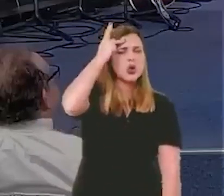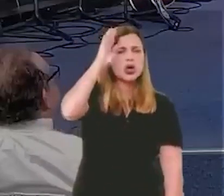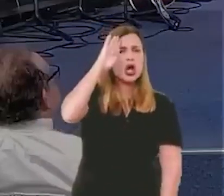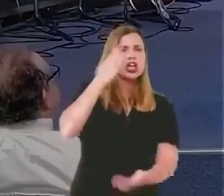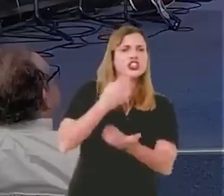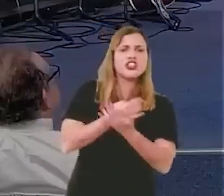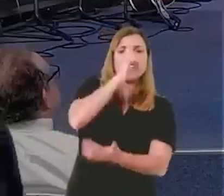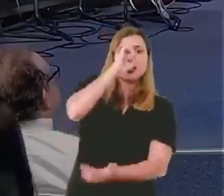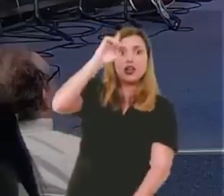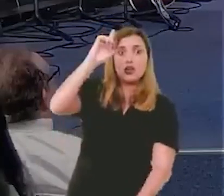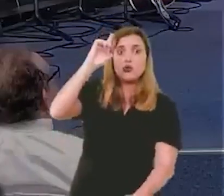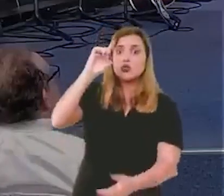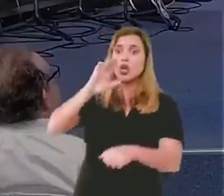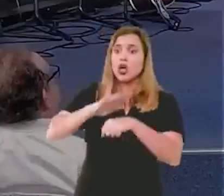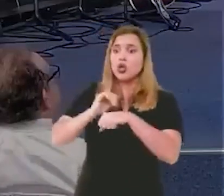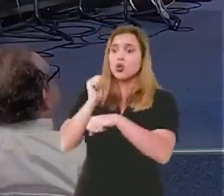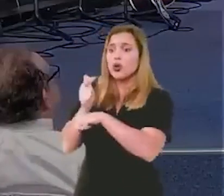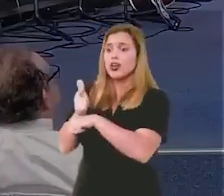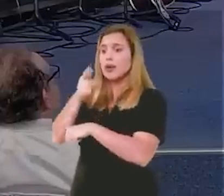ser um crente.